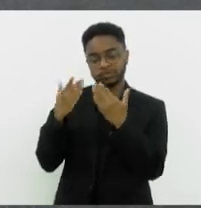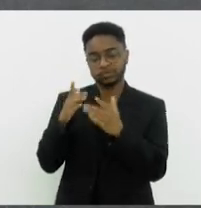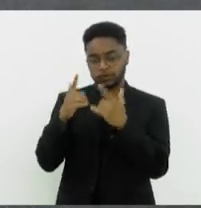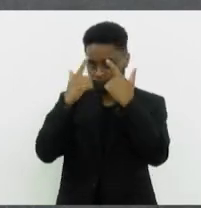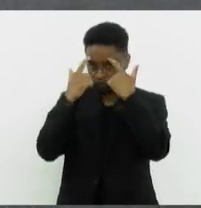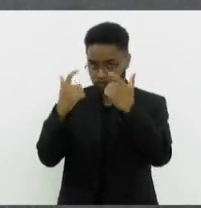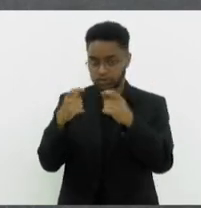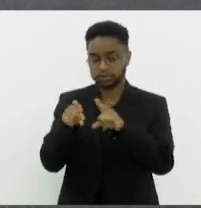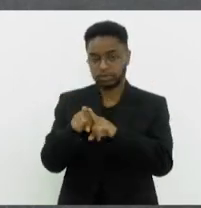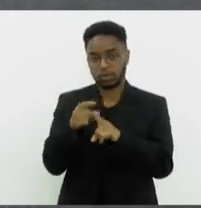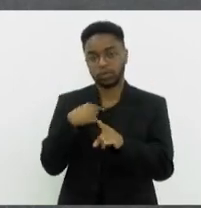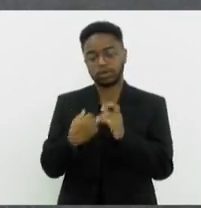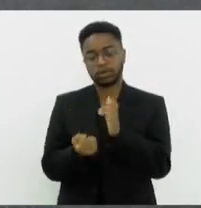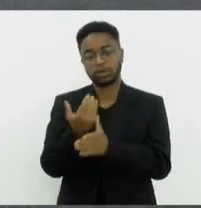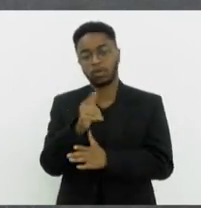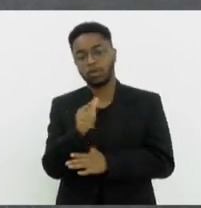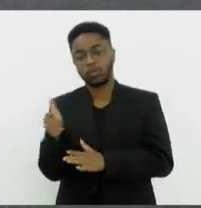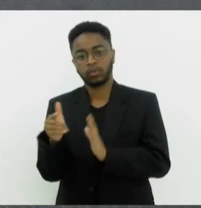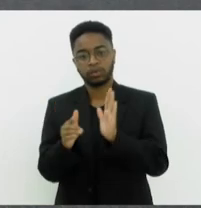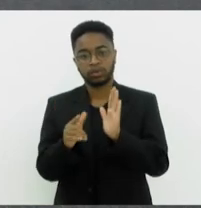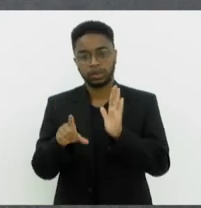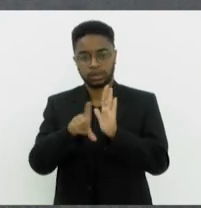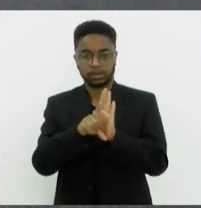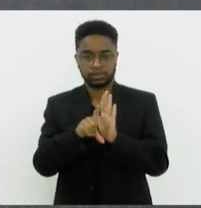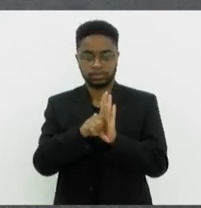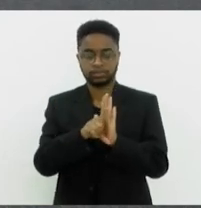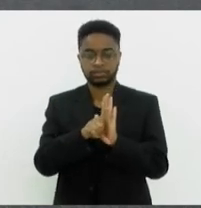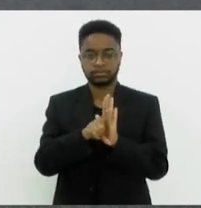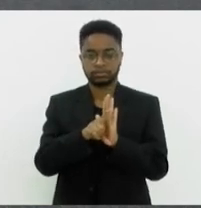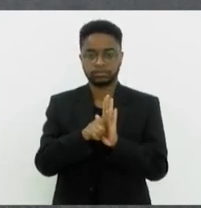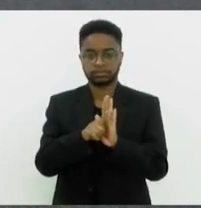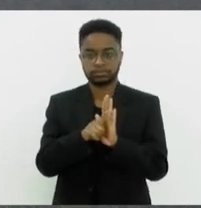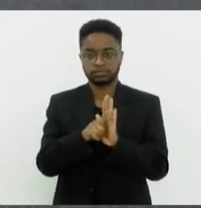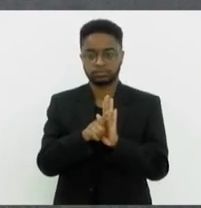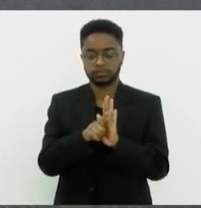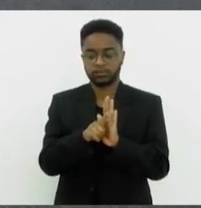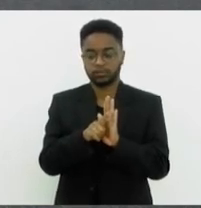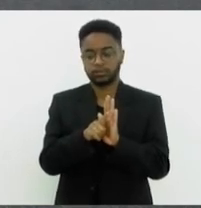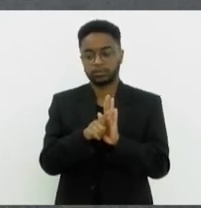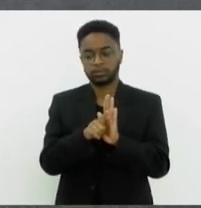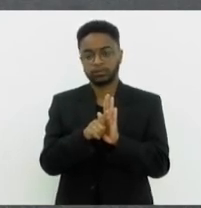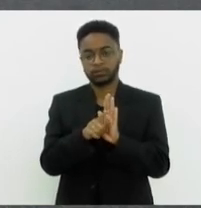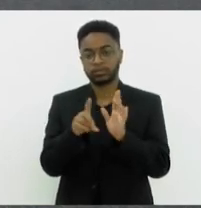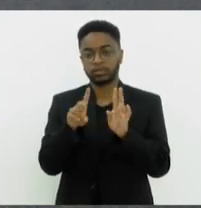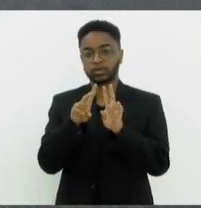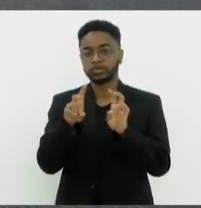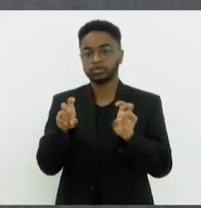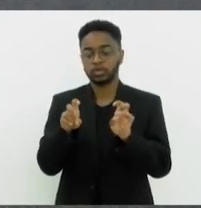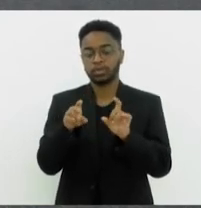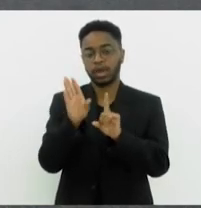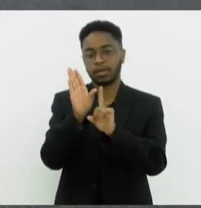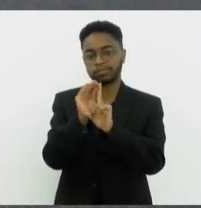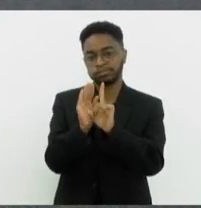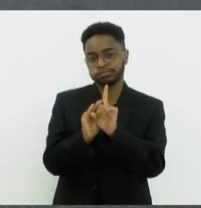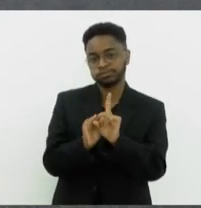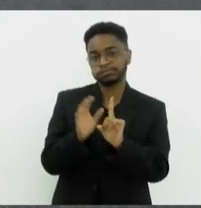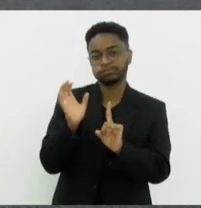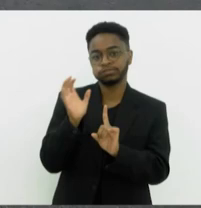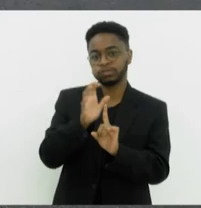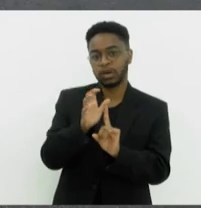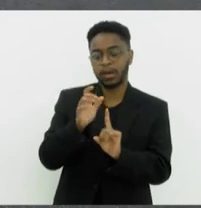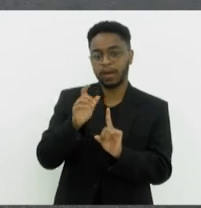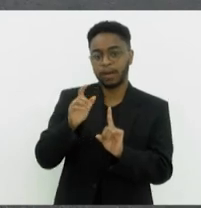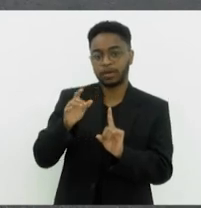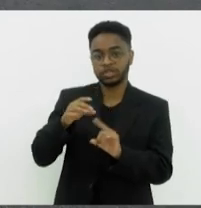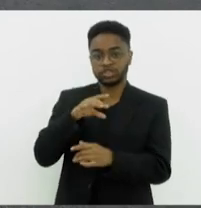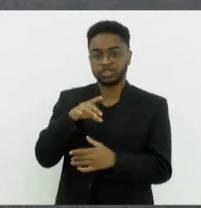uma outra lei, deputada Marta Rocha, que é sobre o assédio sexual patronal. Aí é diferente,